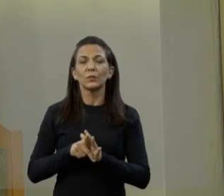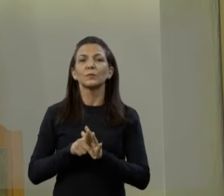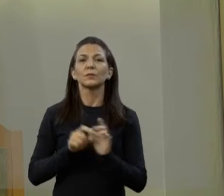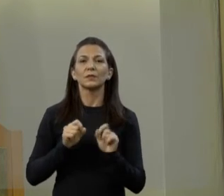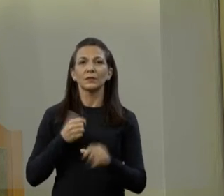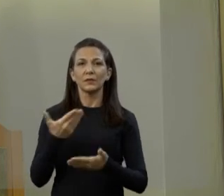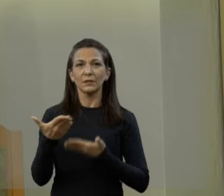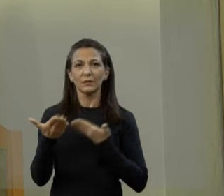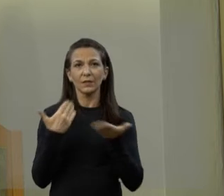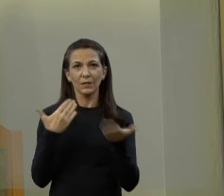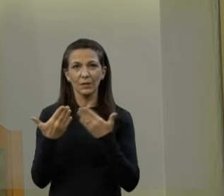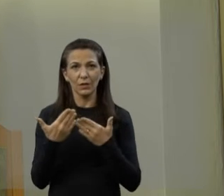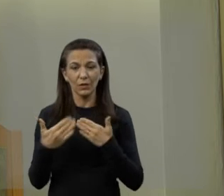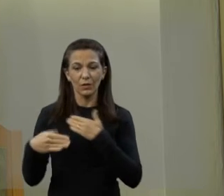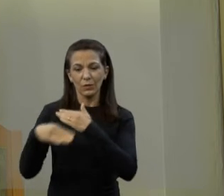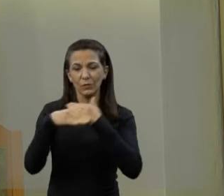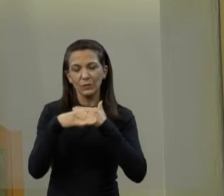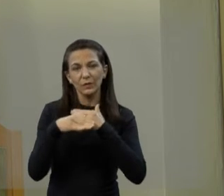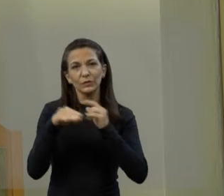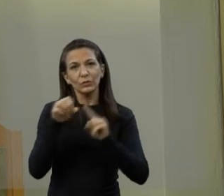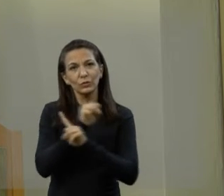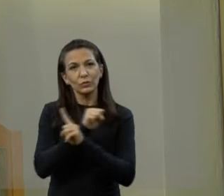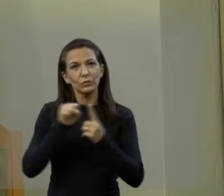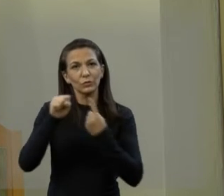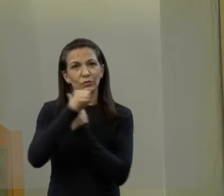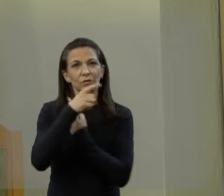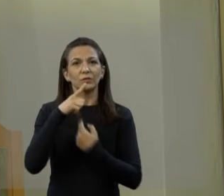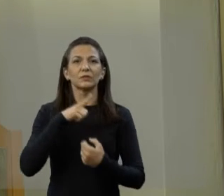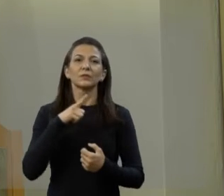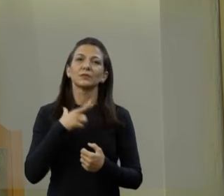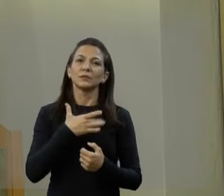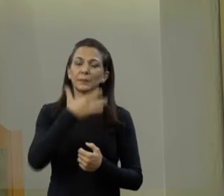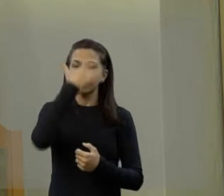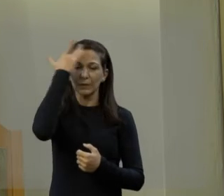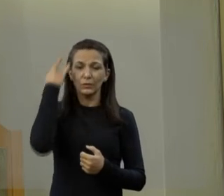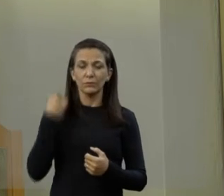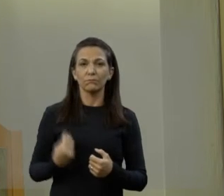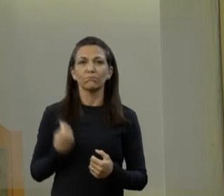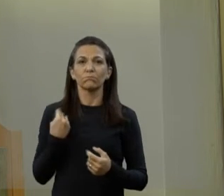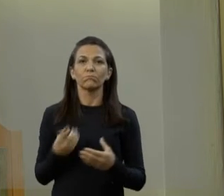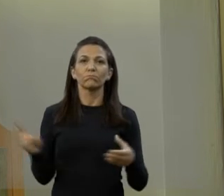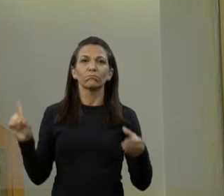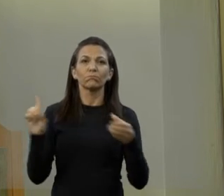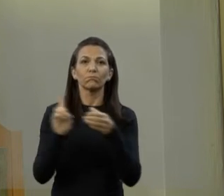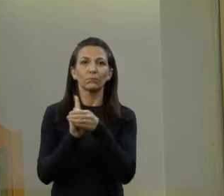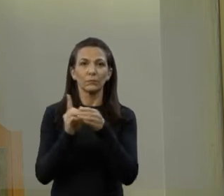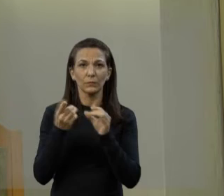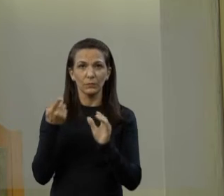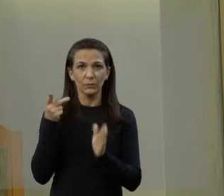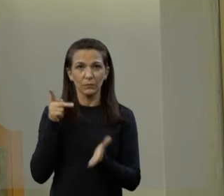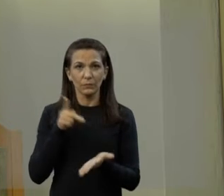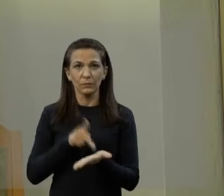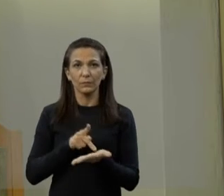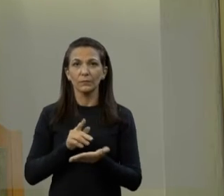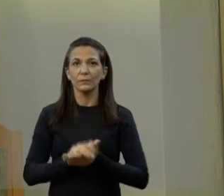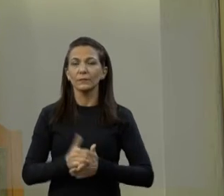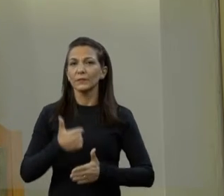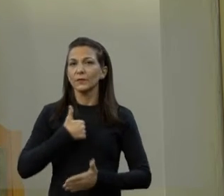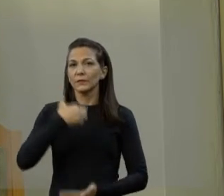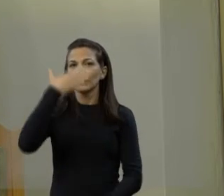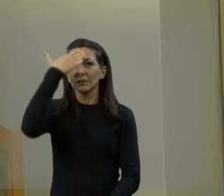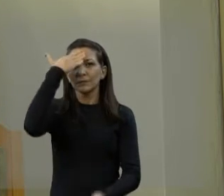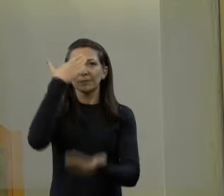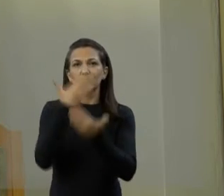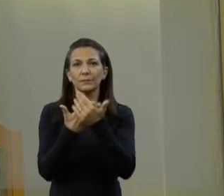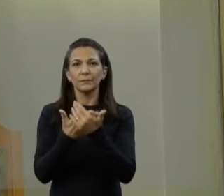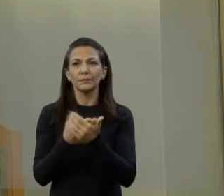que de fato dialogue com a Equidade social e que Contemple esses indivíduos na sociedade né então eu acho que eu acho não tenho certeza